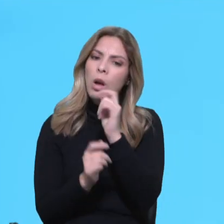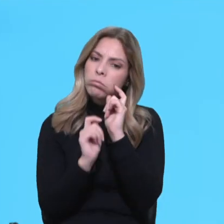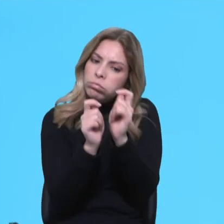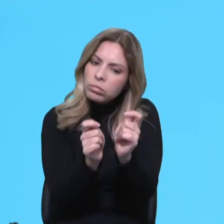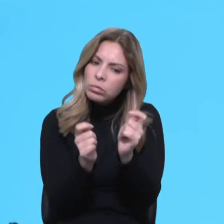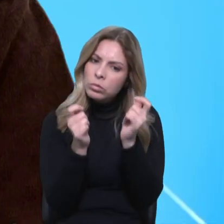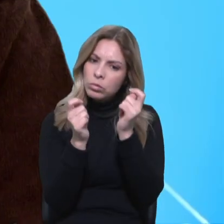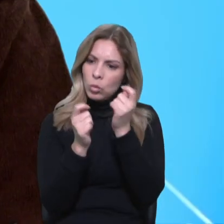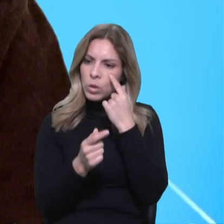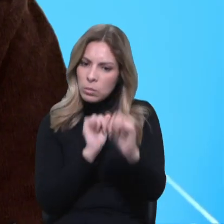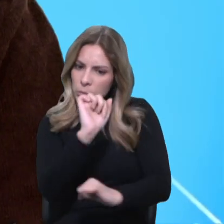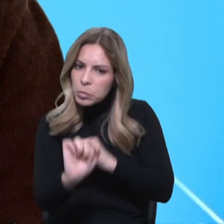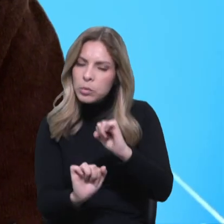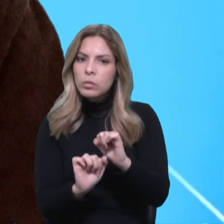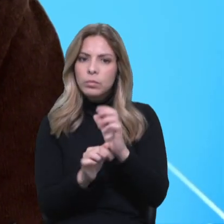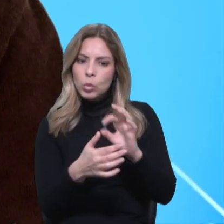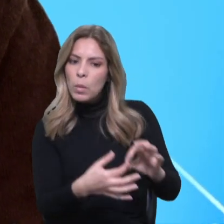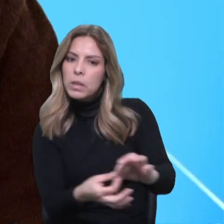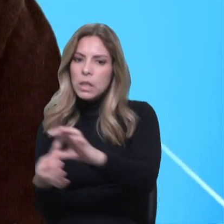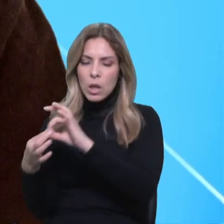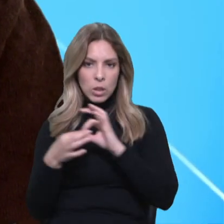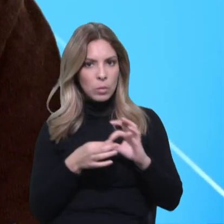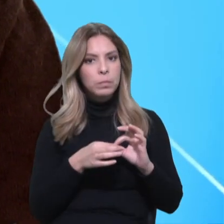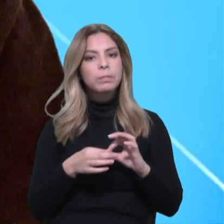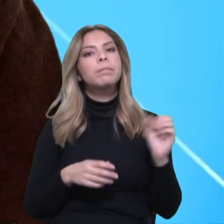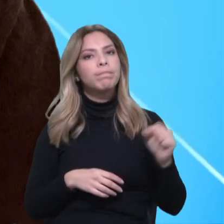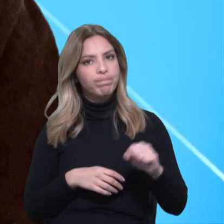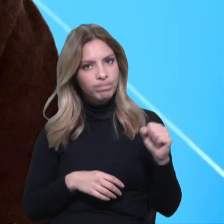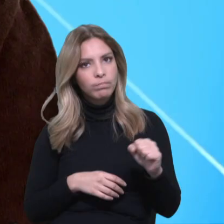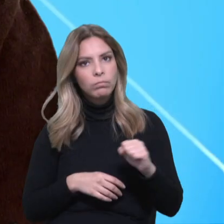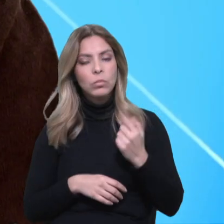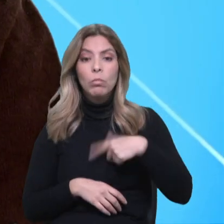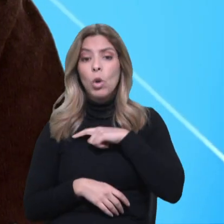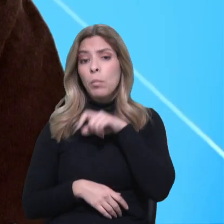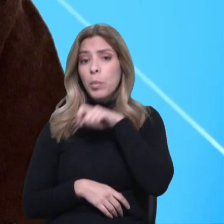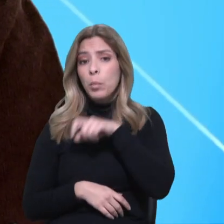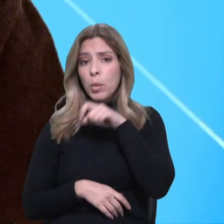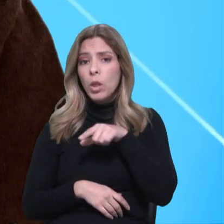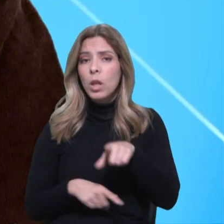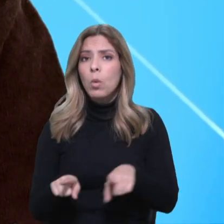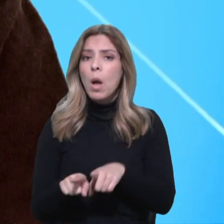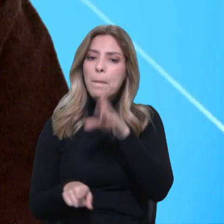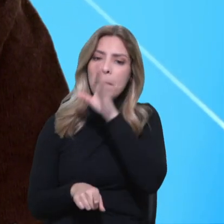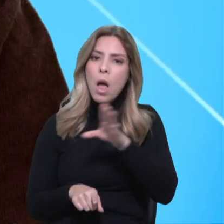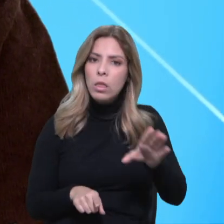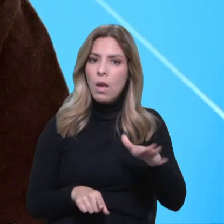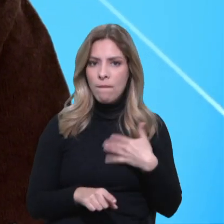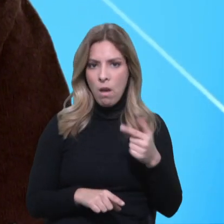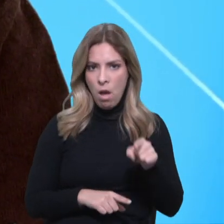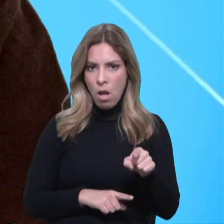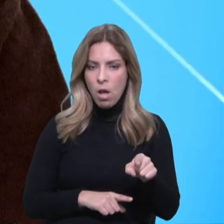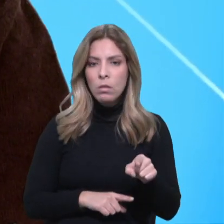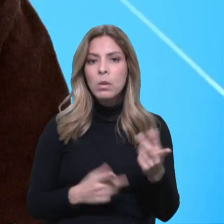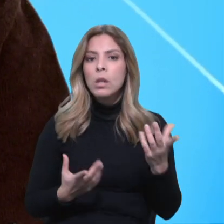toda a cooperação, toda a colaboração que vão tendo. Sim, algo em que podemos colocar na prática tem a ver com as